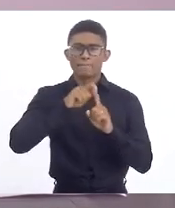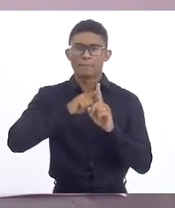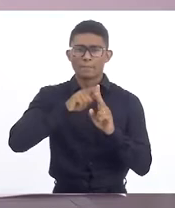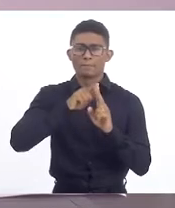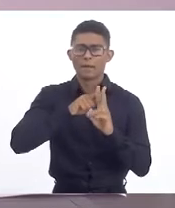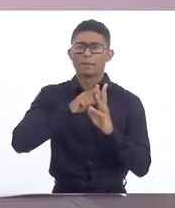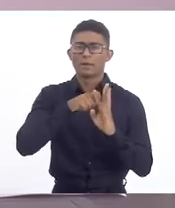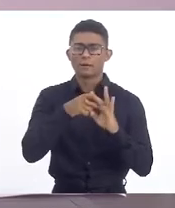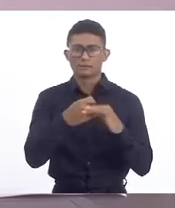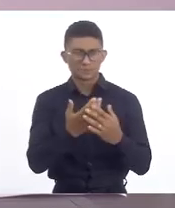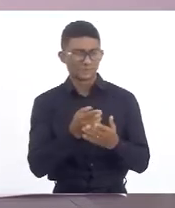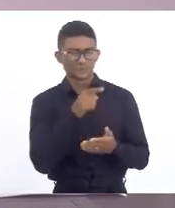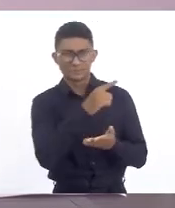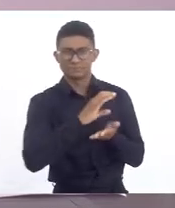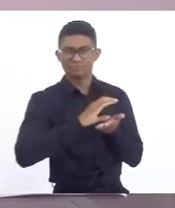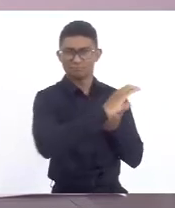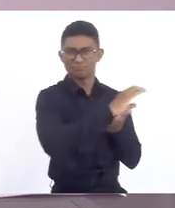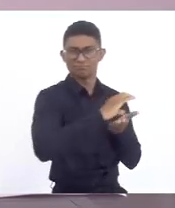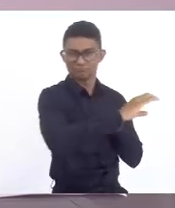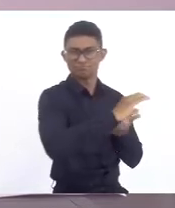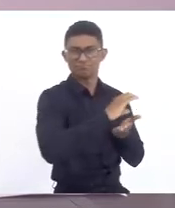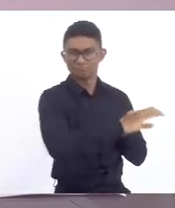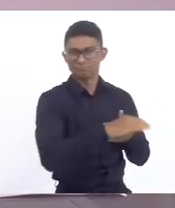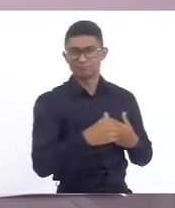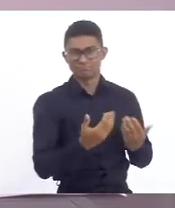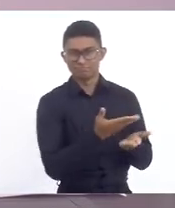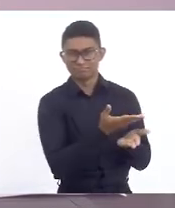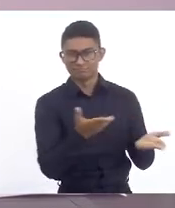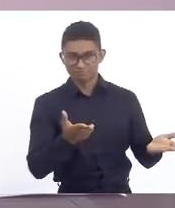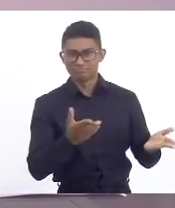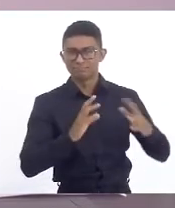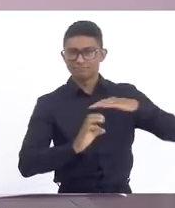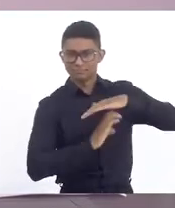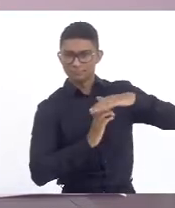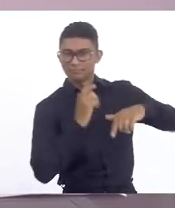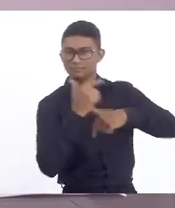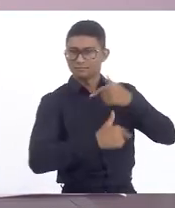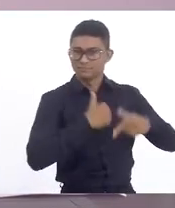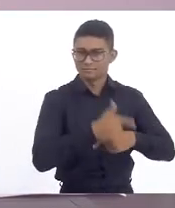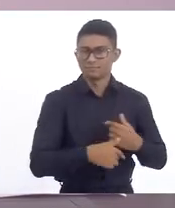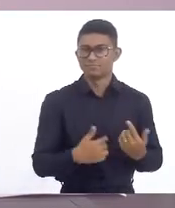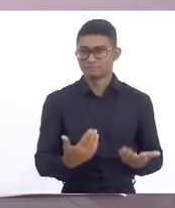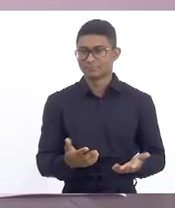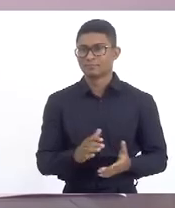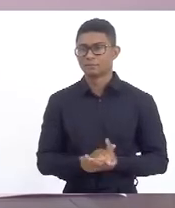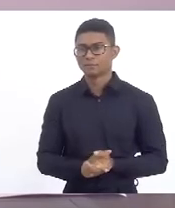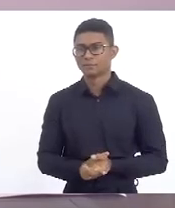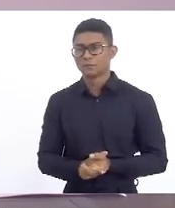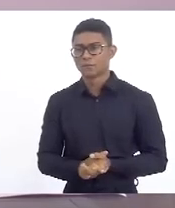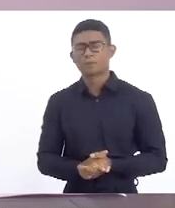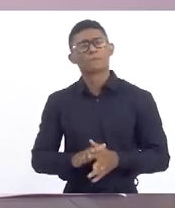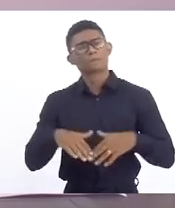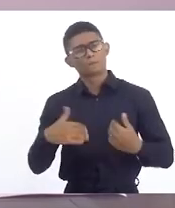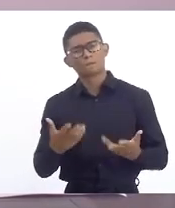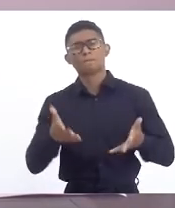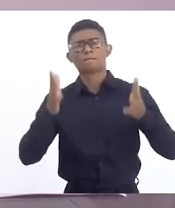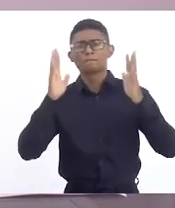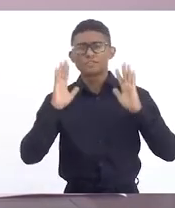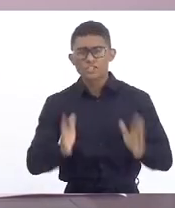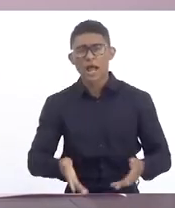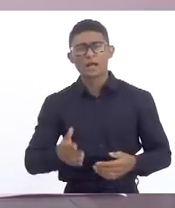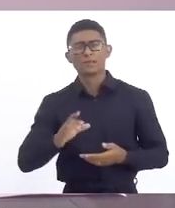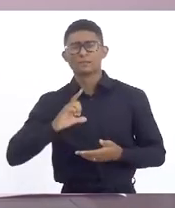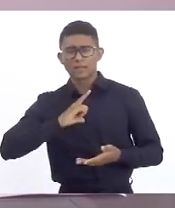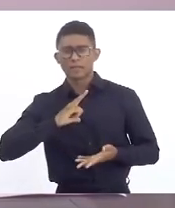pela concessionária ou permissionária das atividades sujeitas à regulação, tipo a Genersa. Então, já existe um repasso